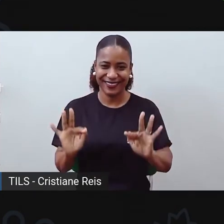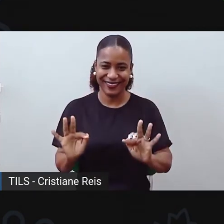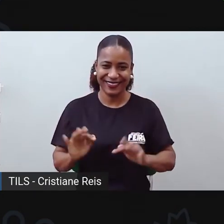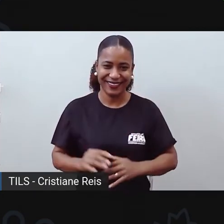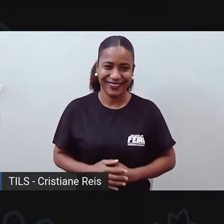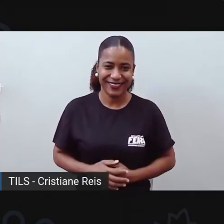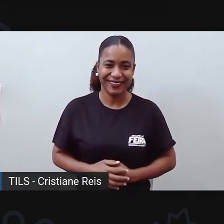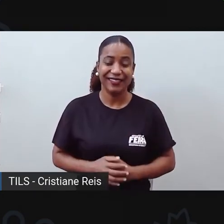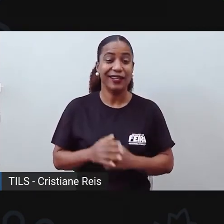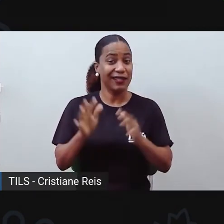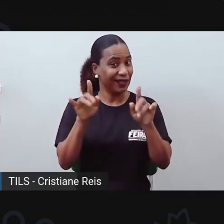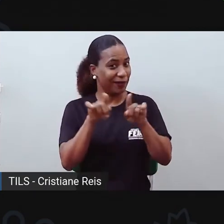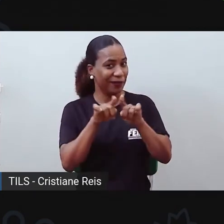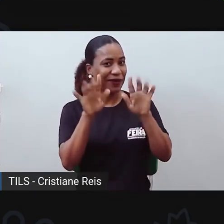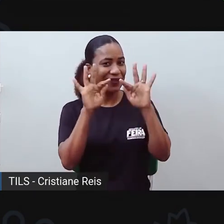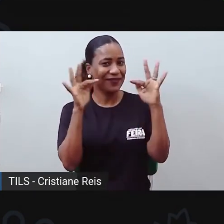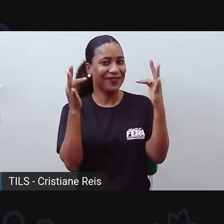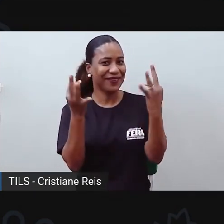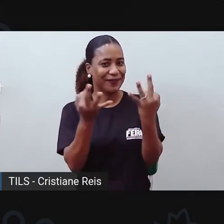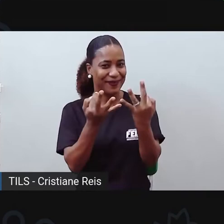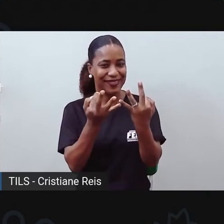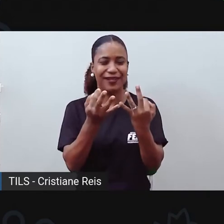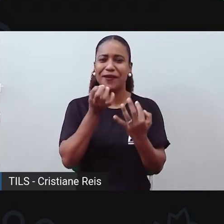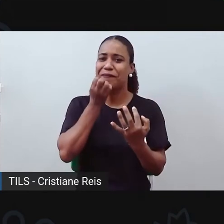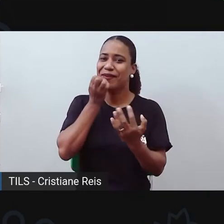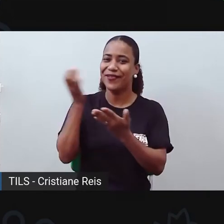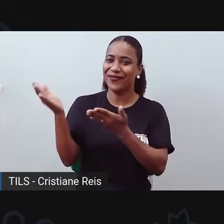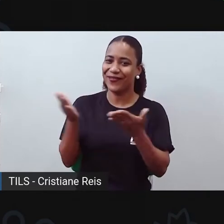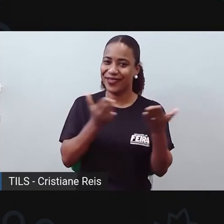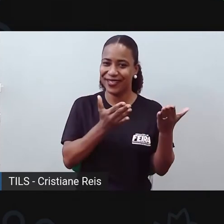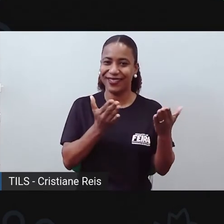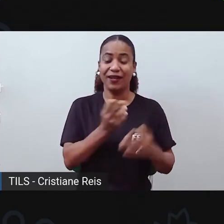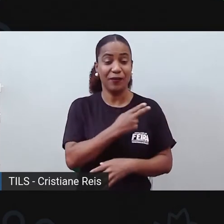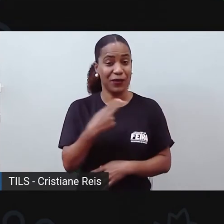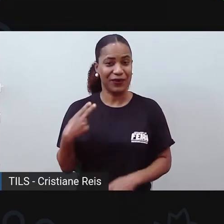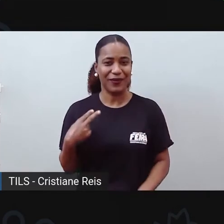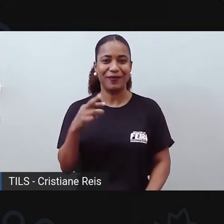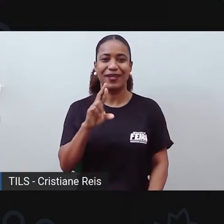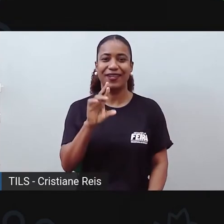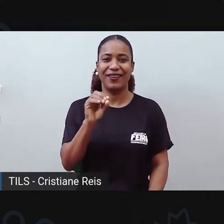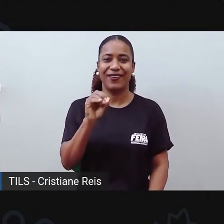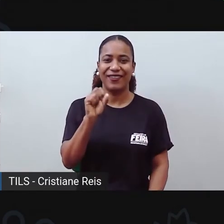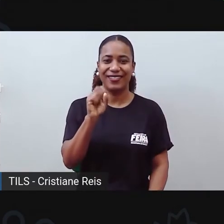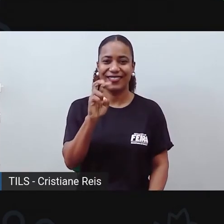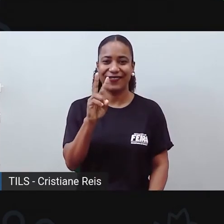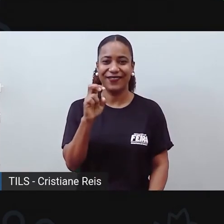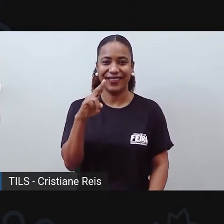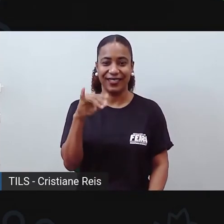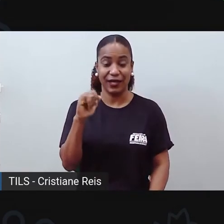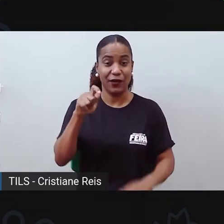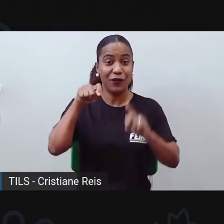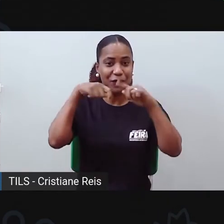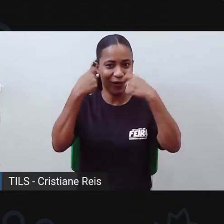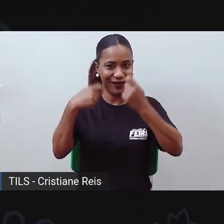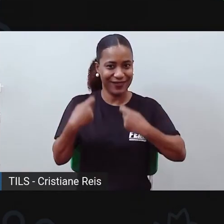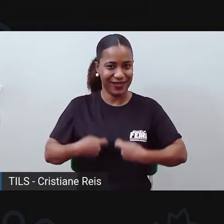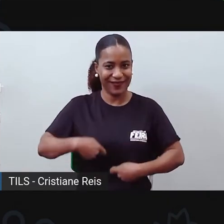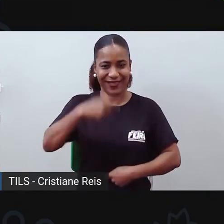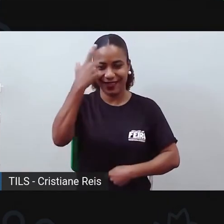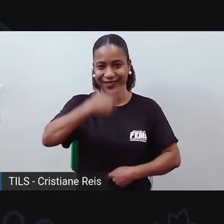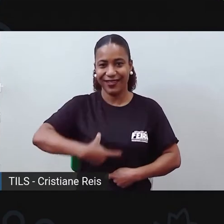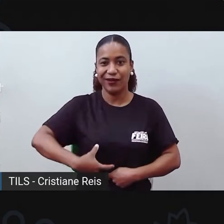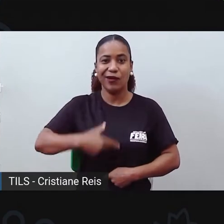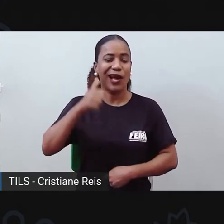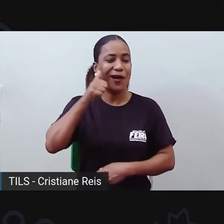bem-vindos a mais uma aula aqui, né, com a gente. Como vocês sabem, eu sou a professora Rosivânia. Deixa eu me autodescrever, né? Eu sou uma